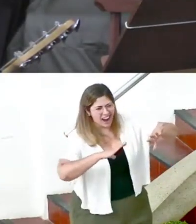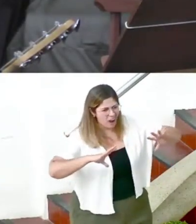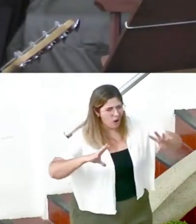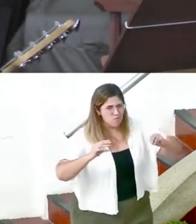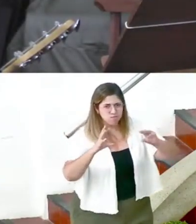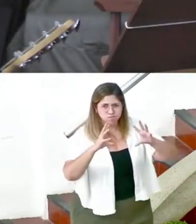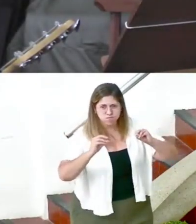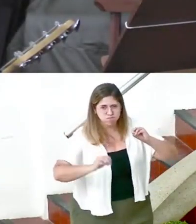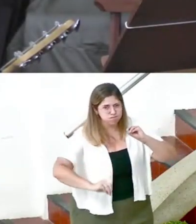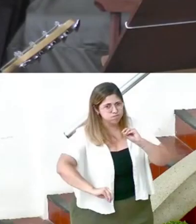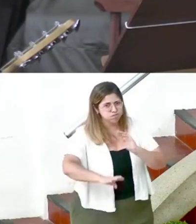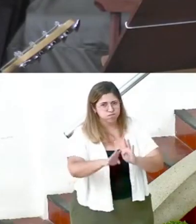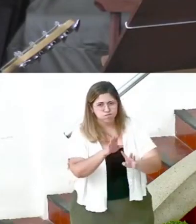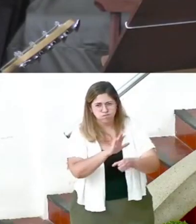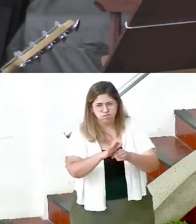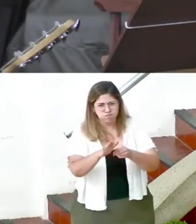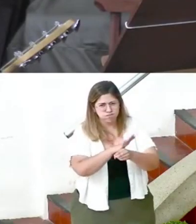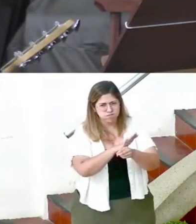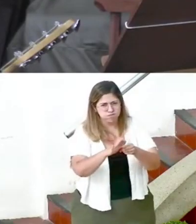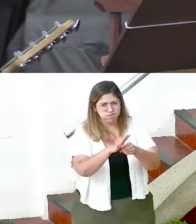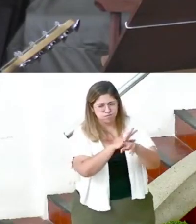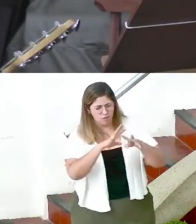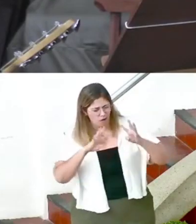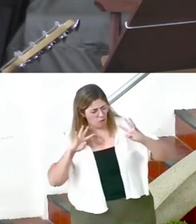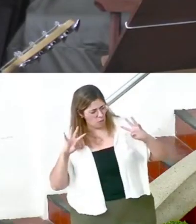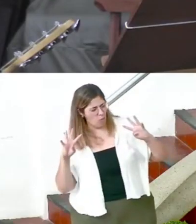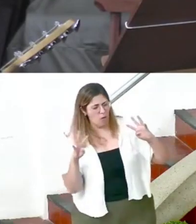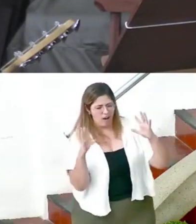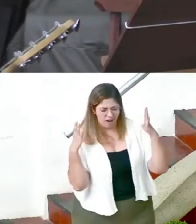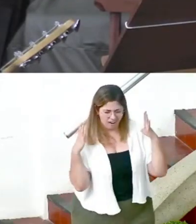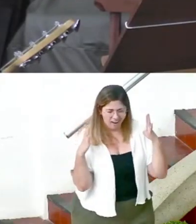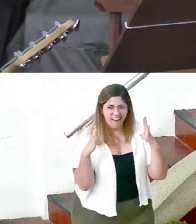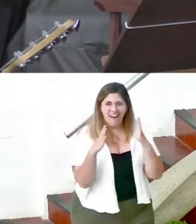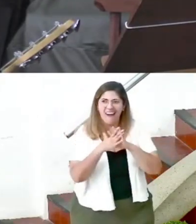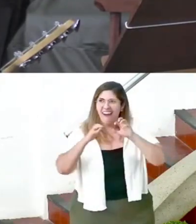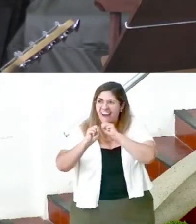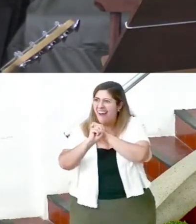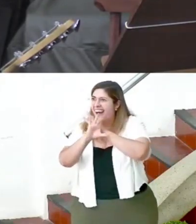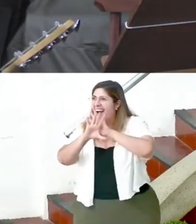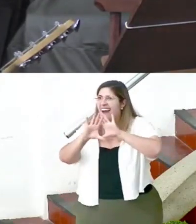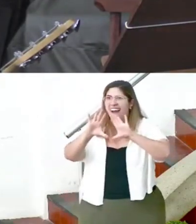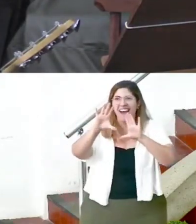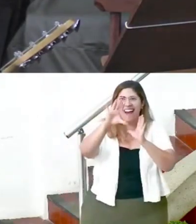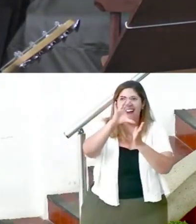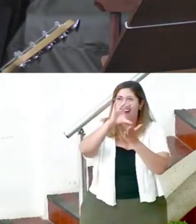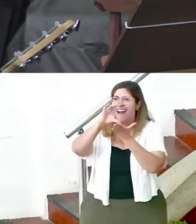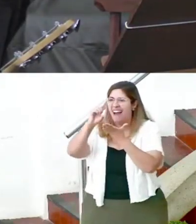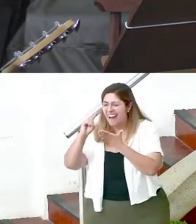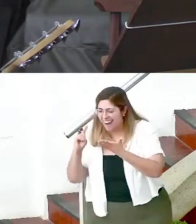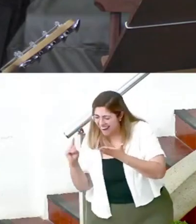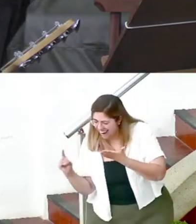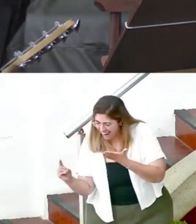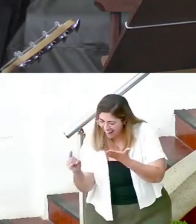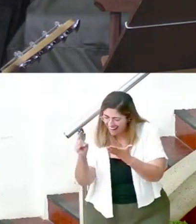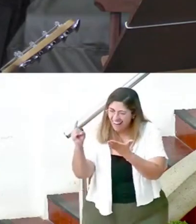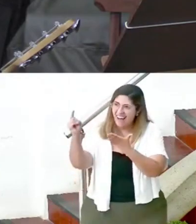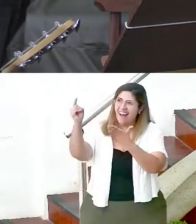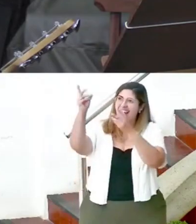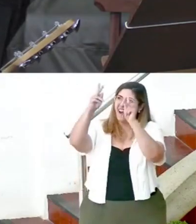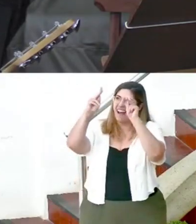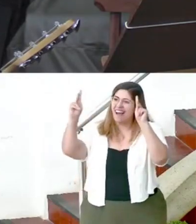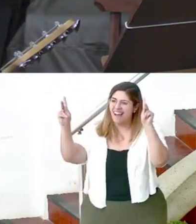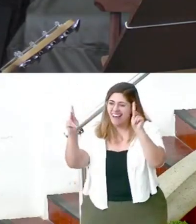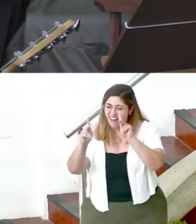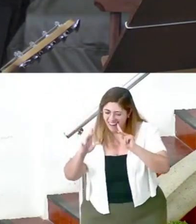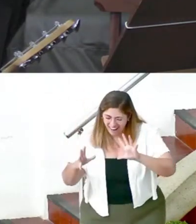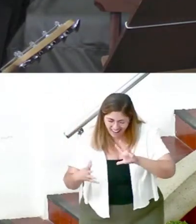do que se pode contar. E todos eles diziam: glória a Deus nas maiores alturas e paz